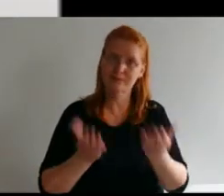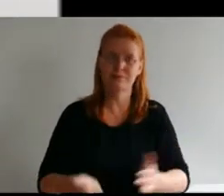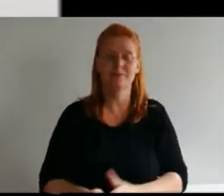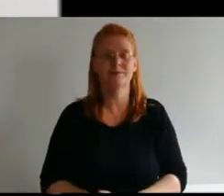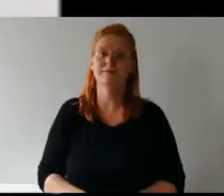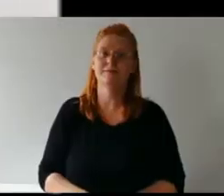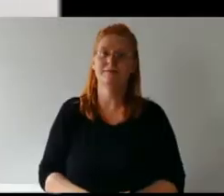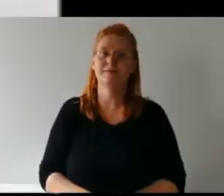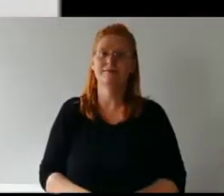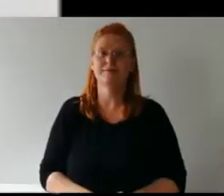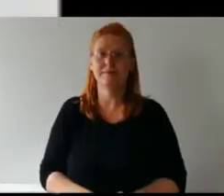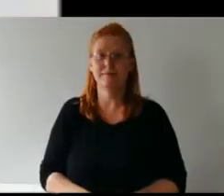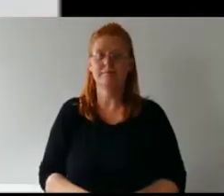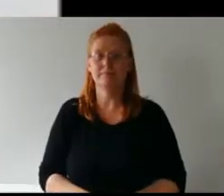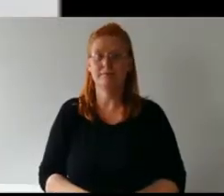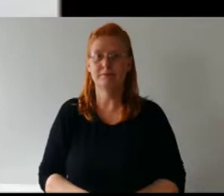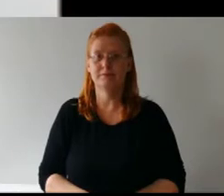o pintor.